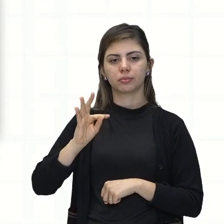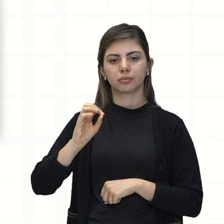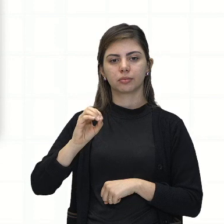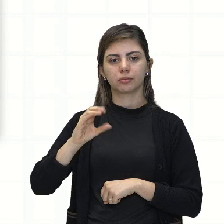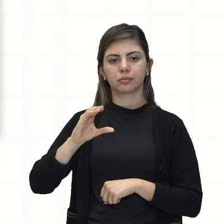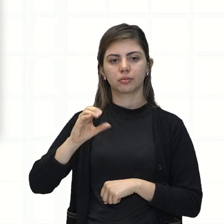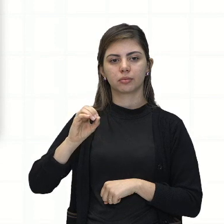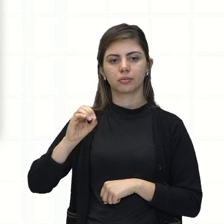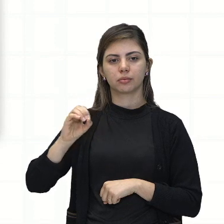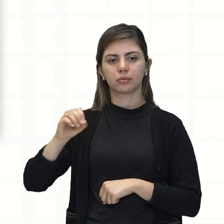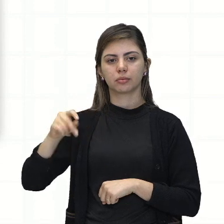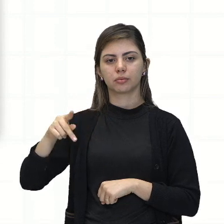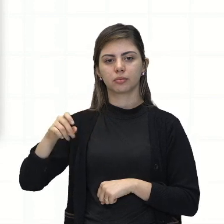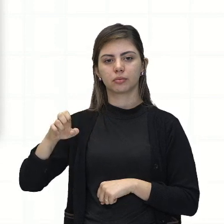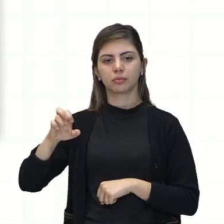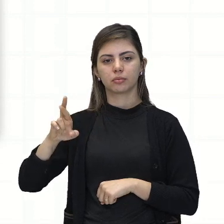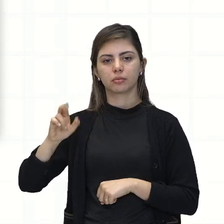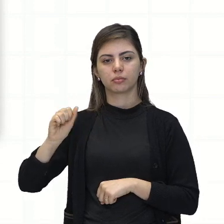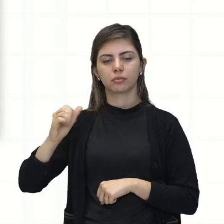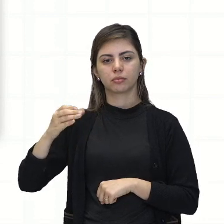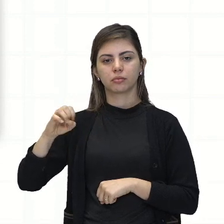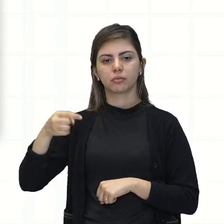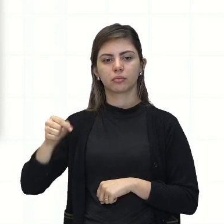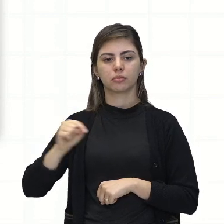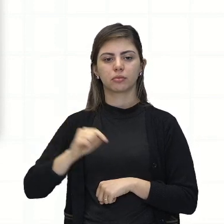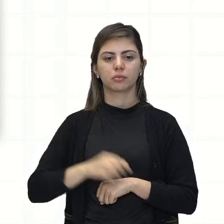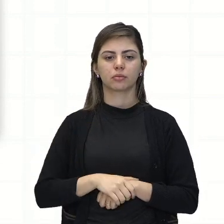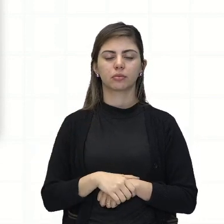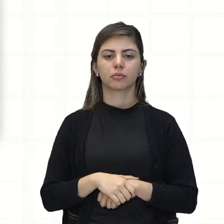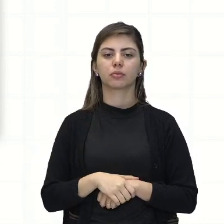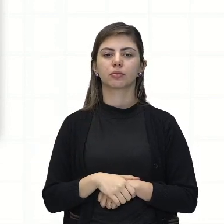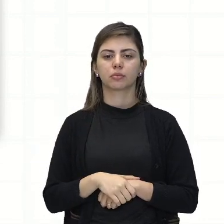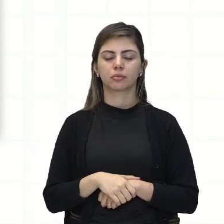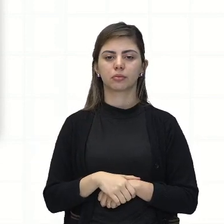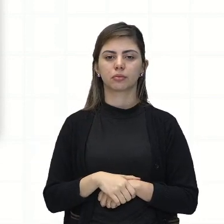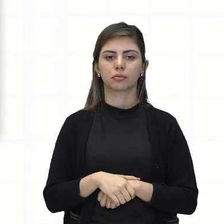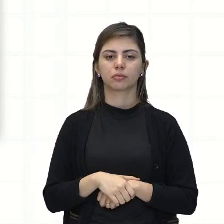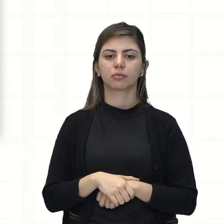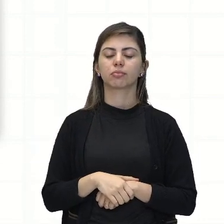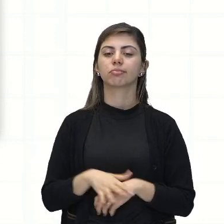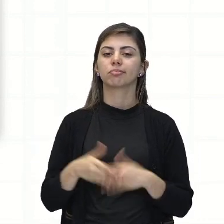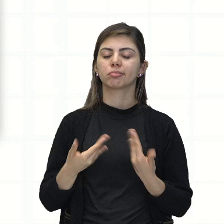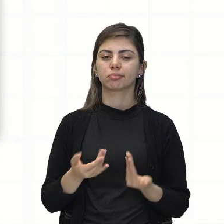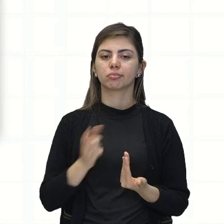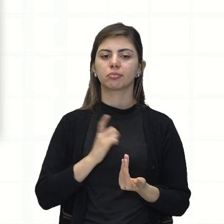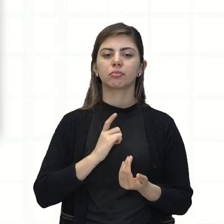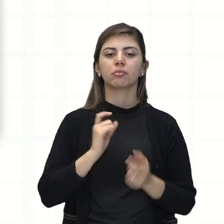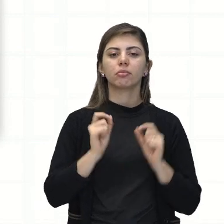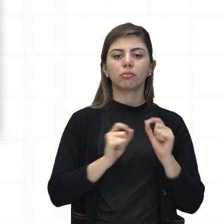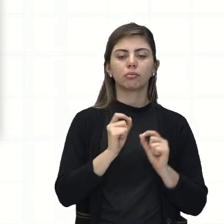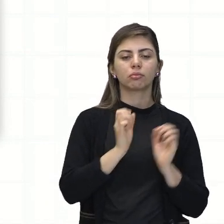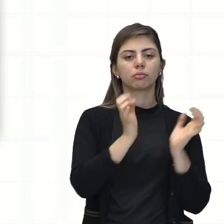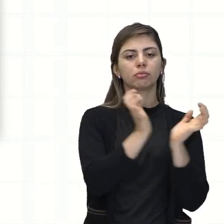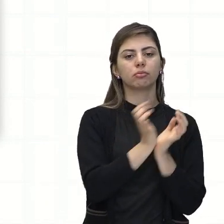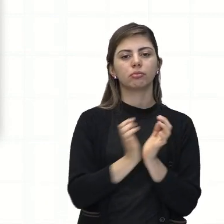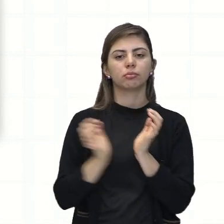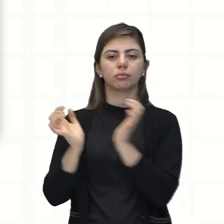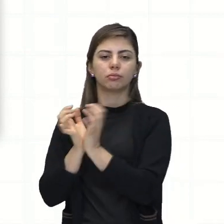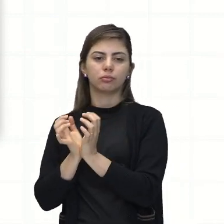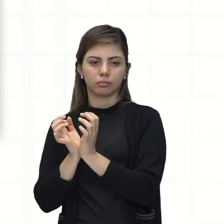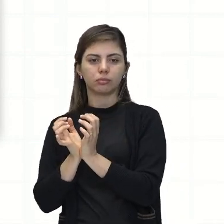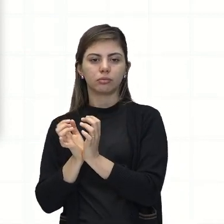cartela, né? Então, o mutualismo facultativo é um tipo de relação ecológica em que